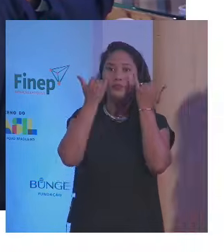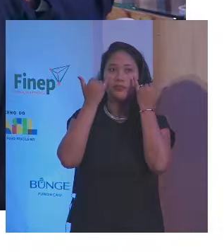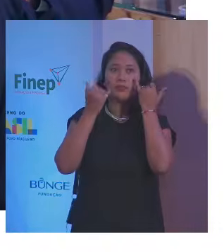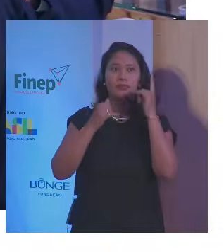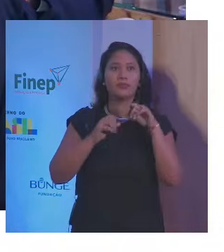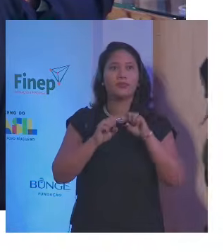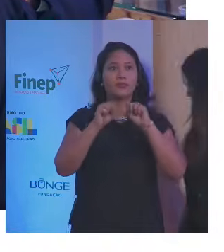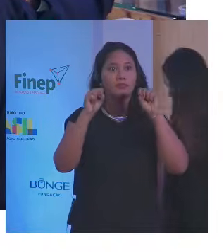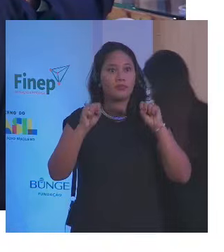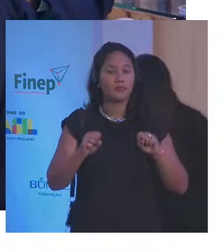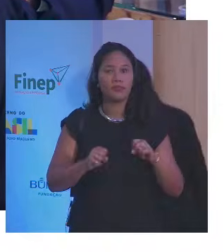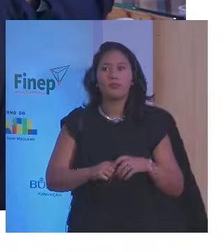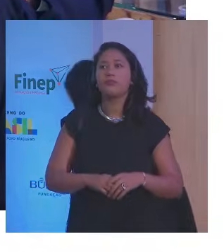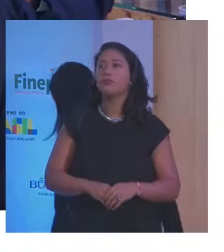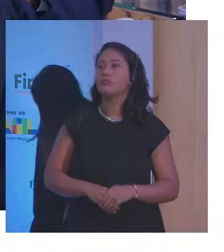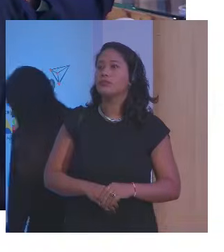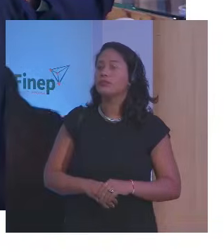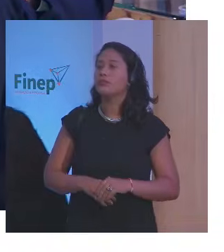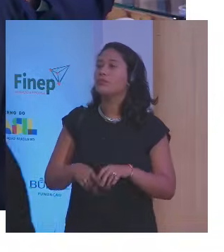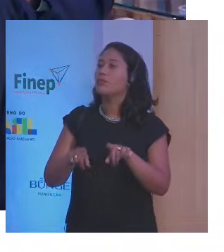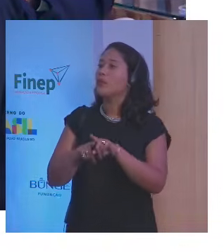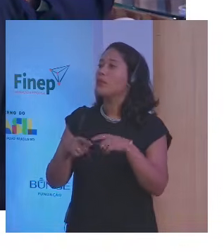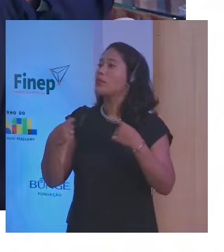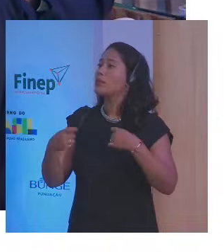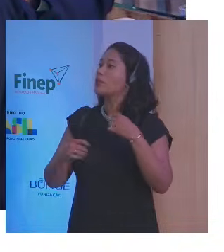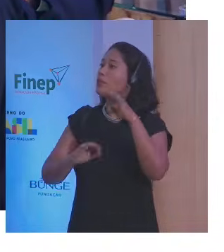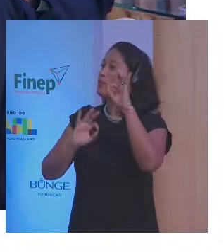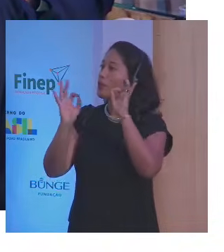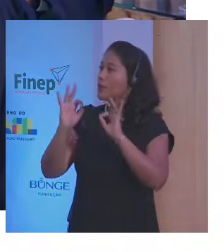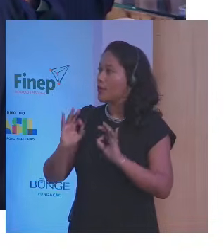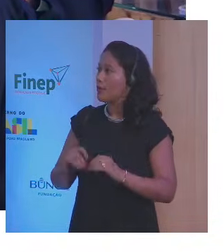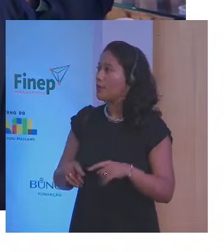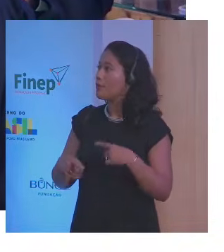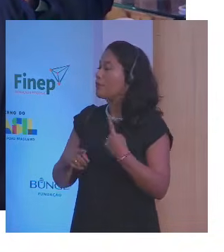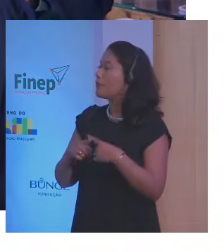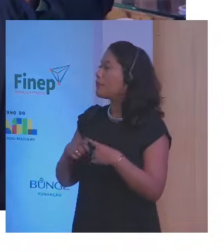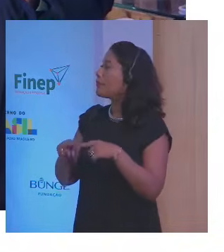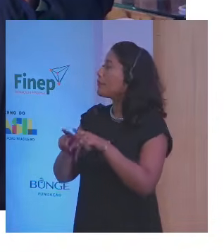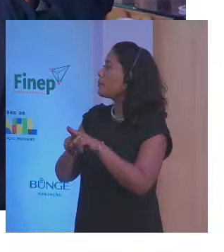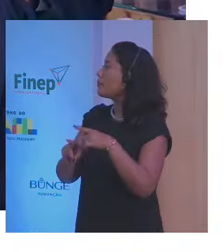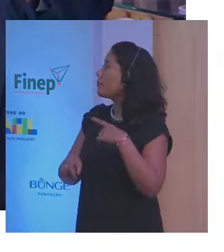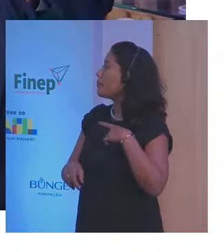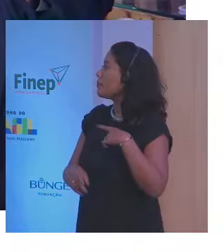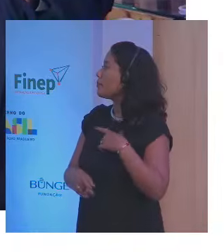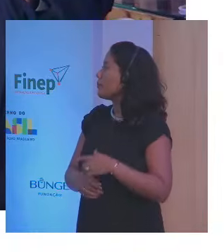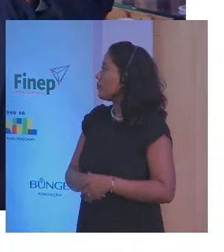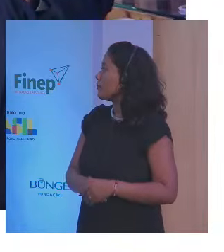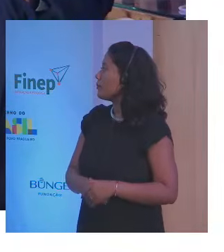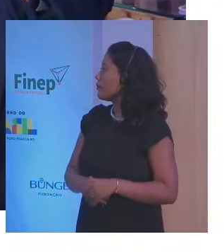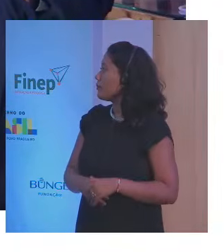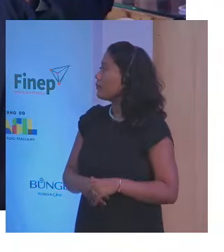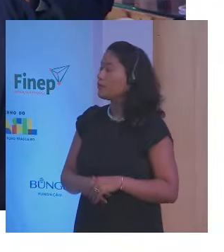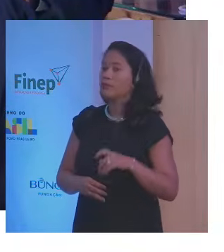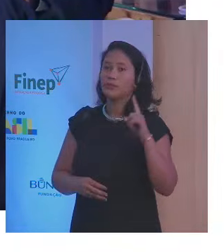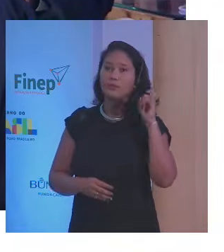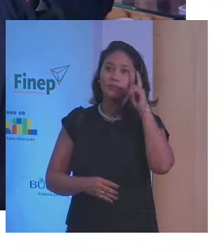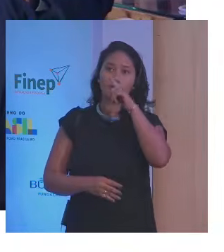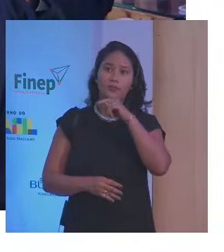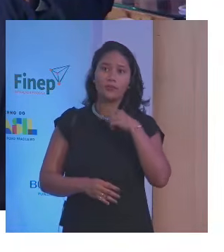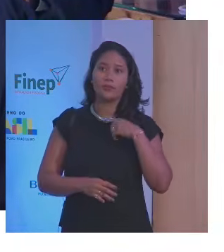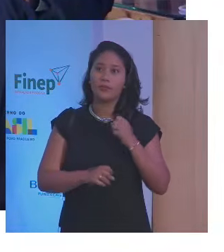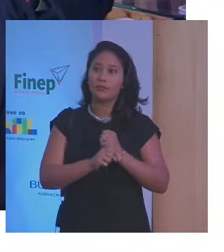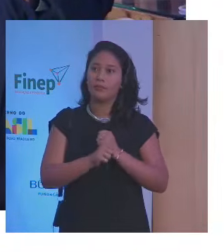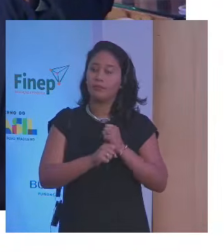fazer sistemas de alerta. A gente tem que começar a se preparar, porque, né, a coisa está pegando. O El Niño esse ano não vai ser